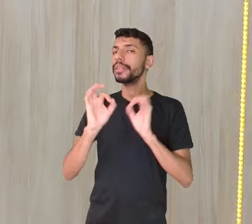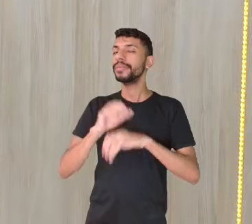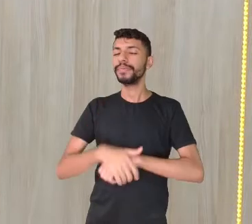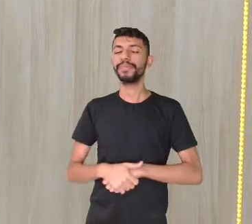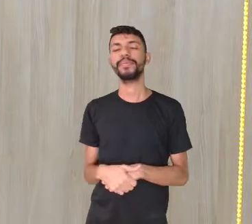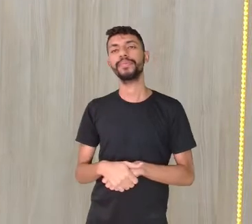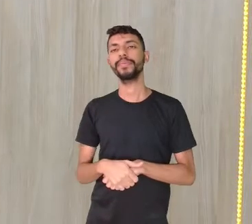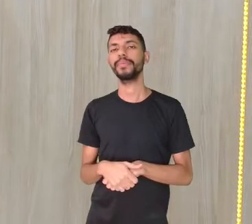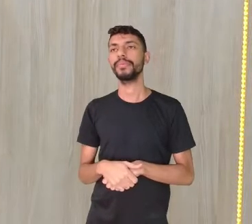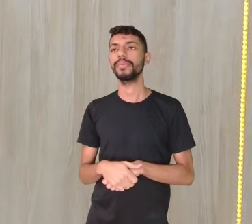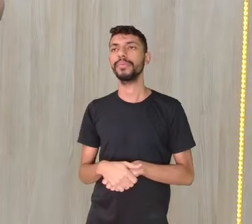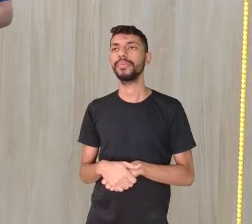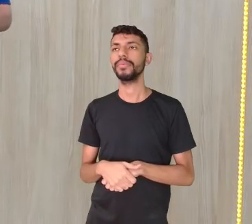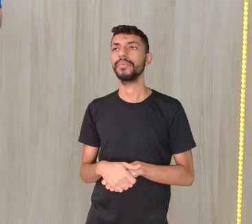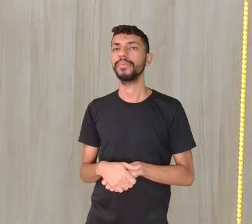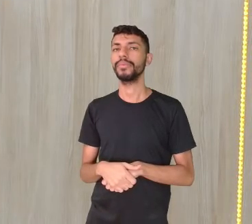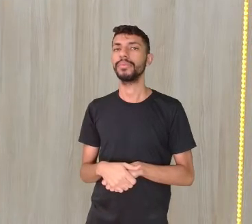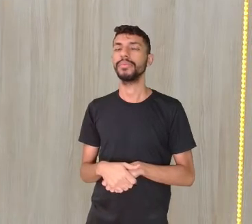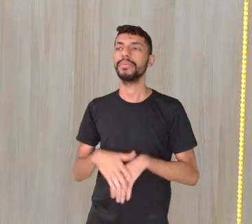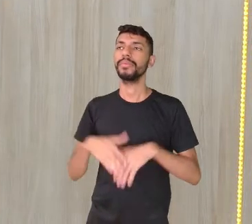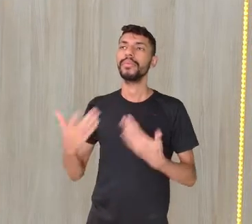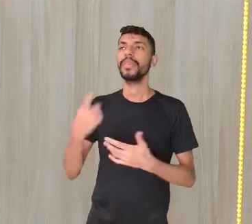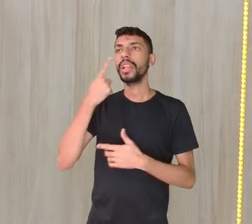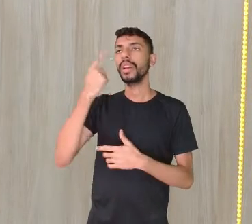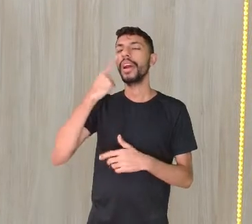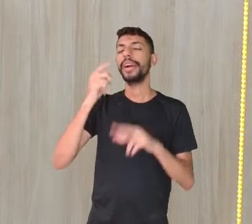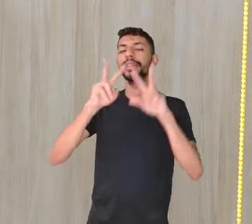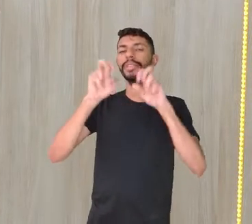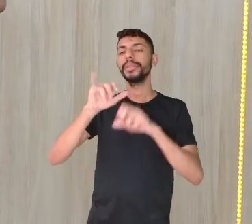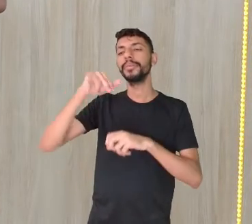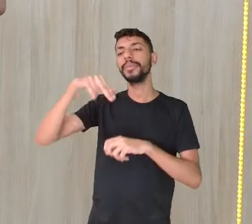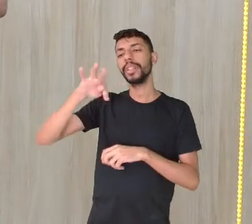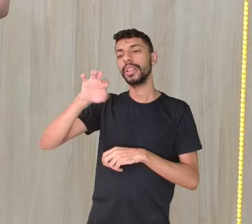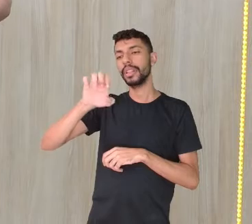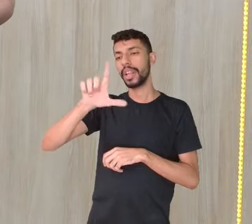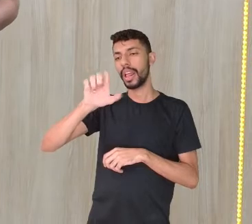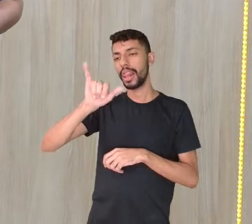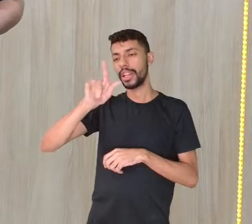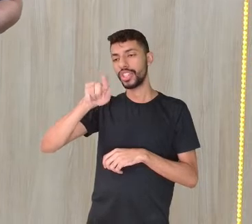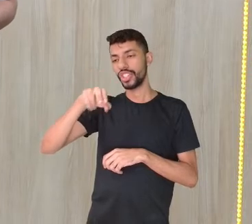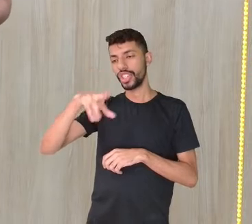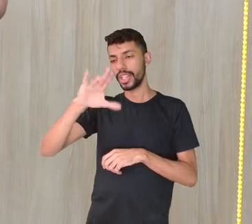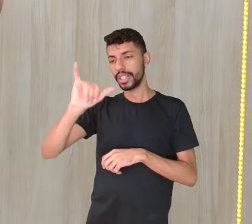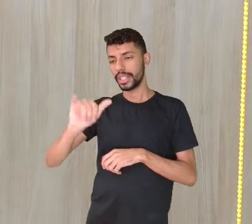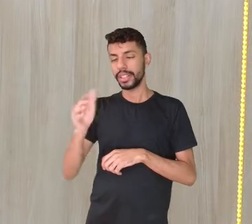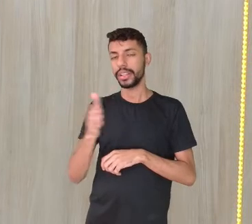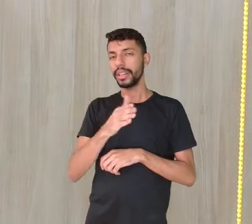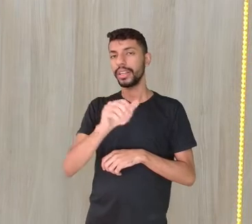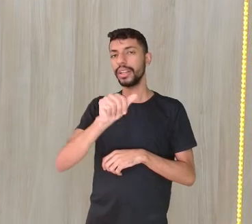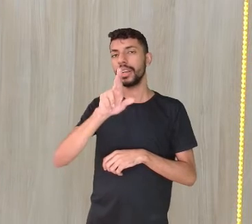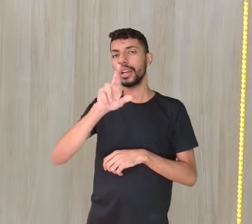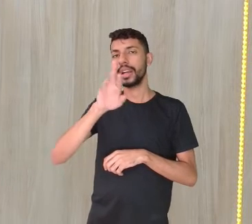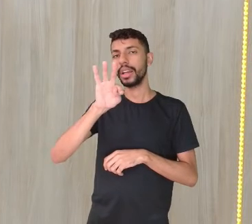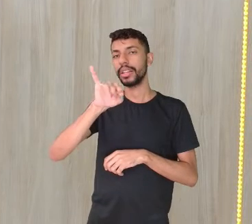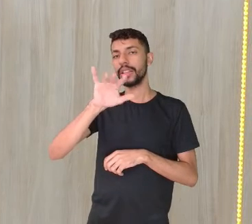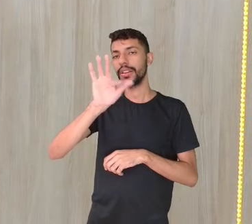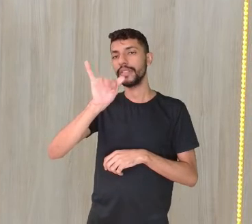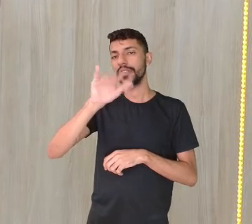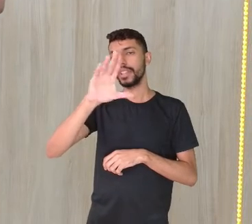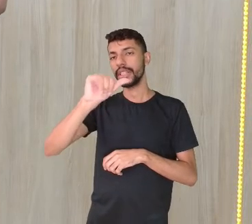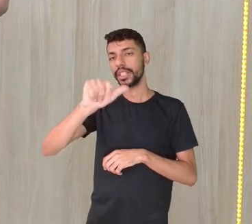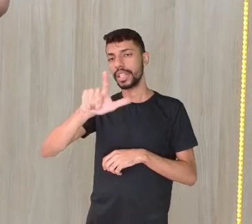vejam, a questão aí da inteligência artificial, a gente vai ver que tudo isso ele é projetado, né,